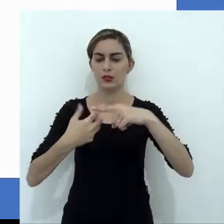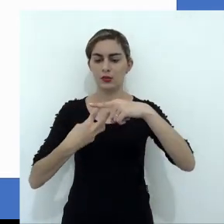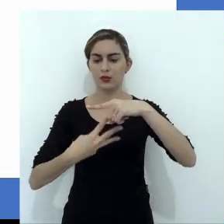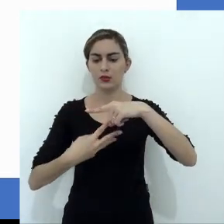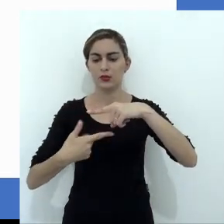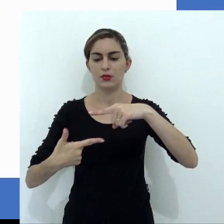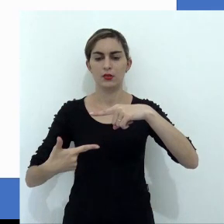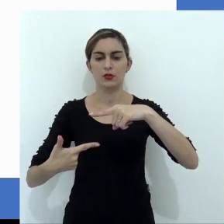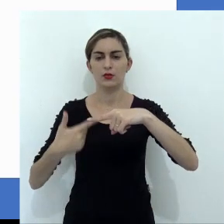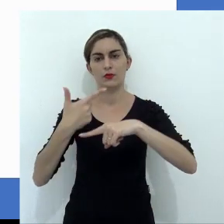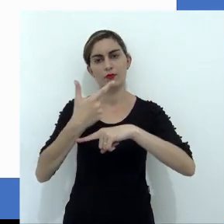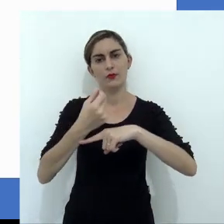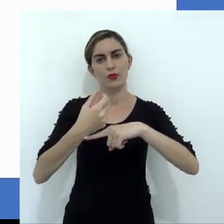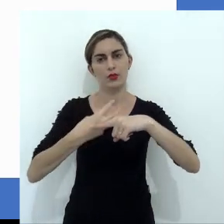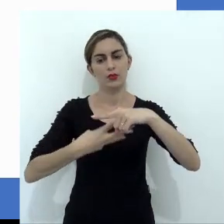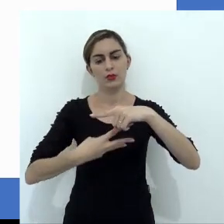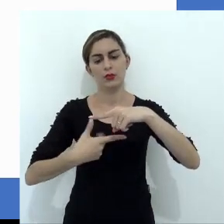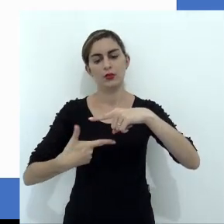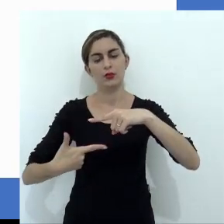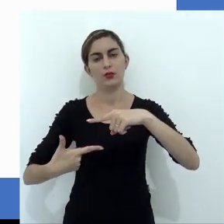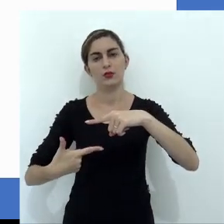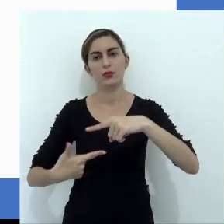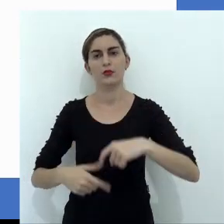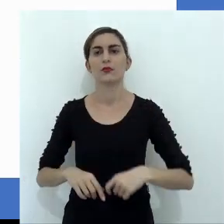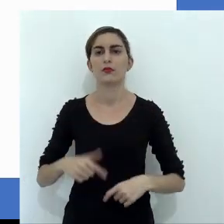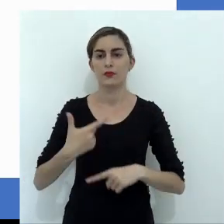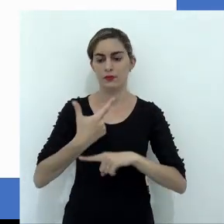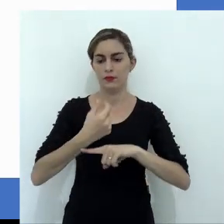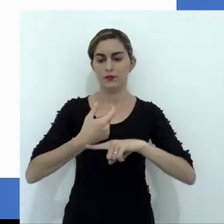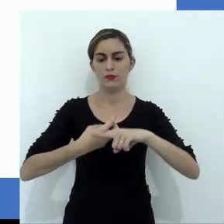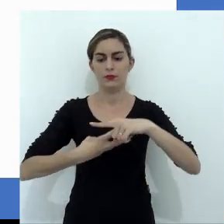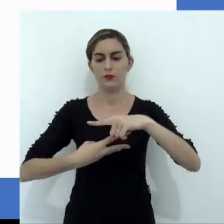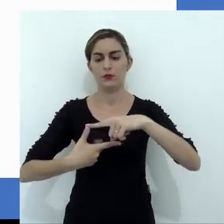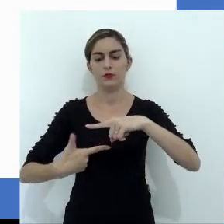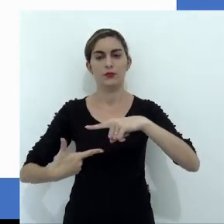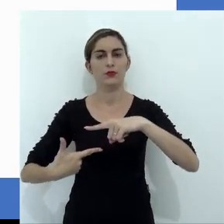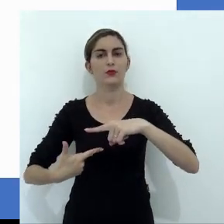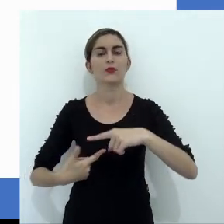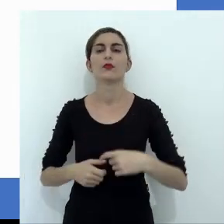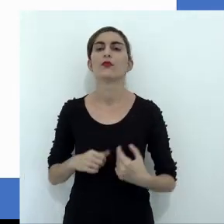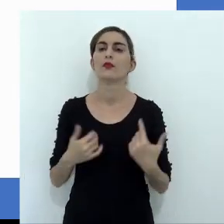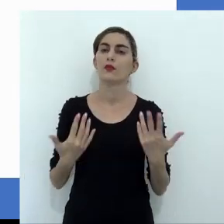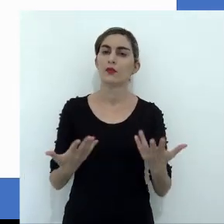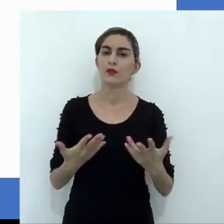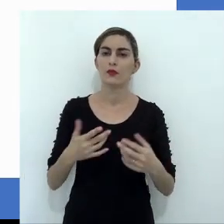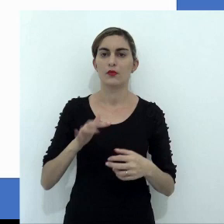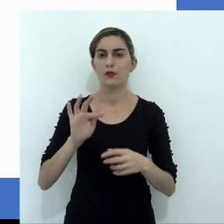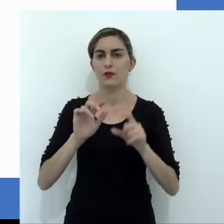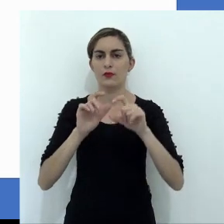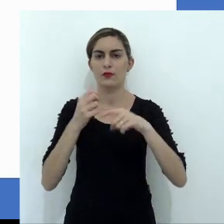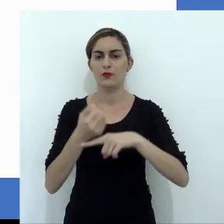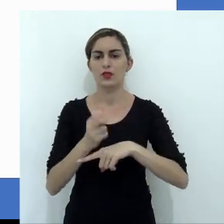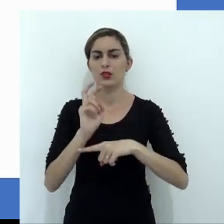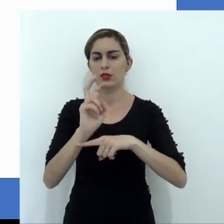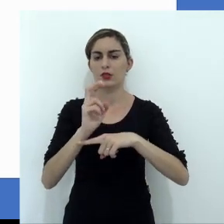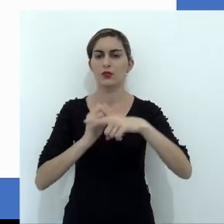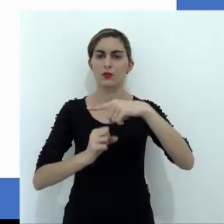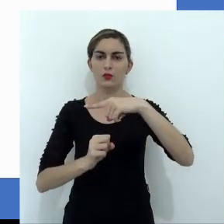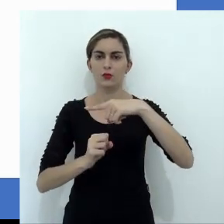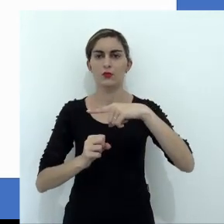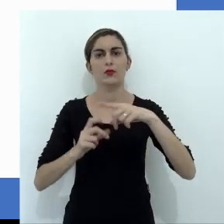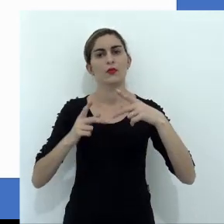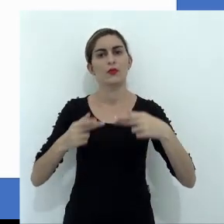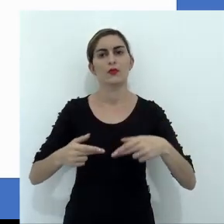qual é a nova fração equivalente aqui. Então, a gente vai ficar com 20/32, ou seja, a fração 5/8